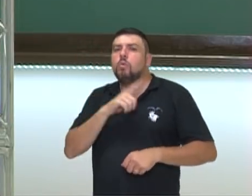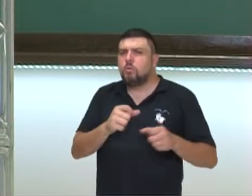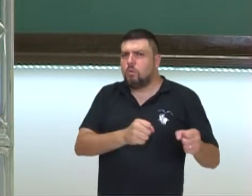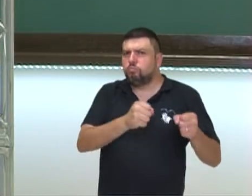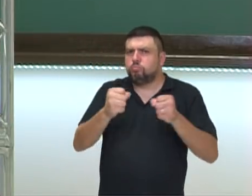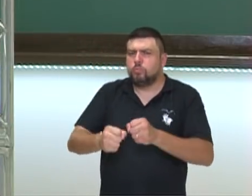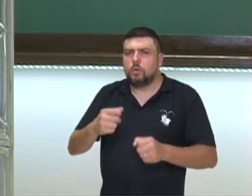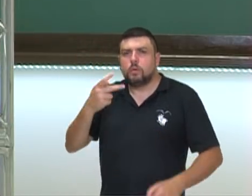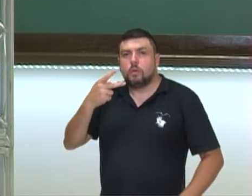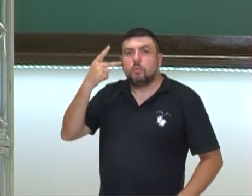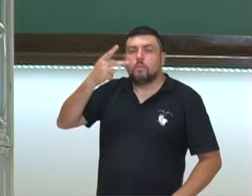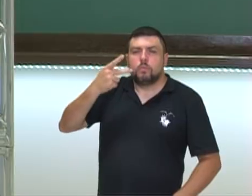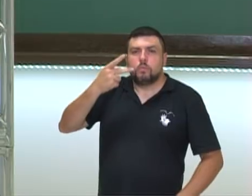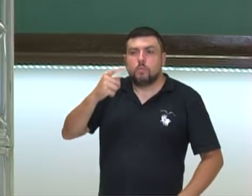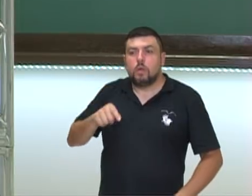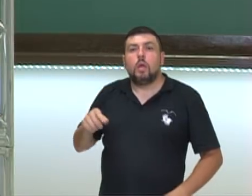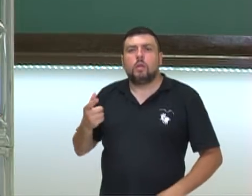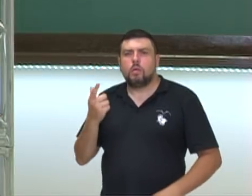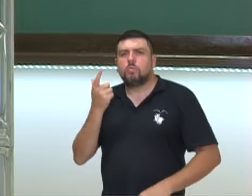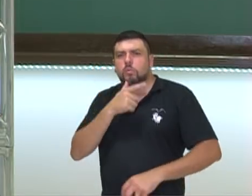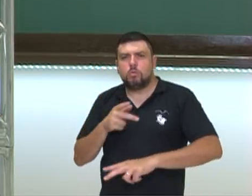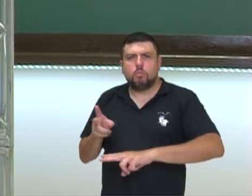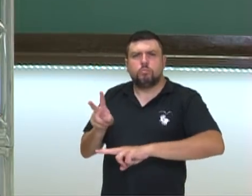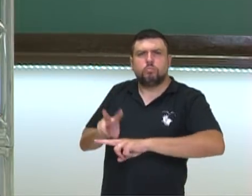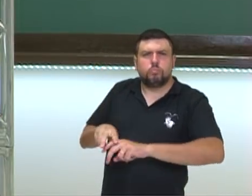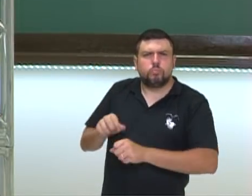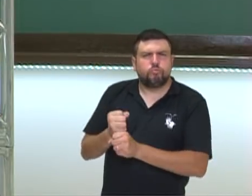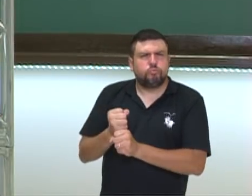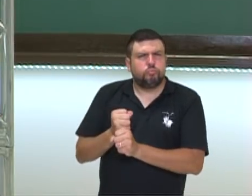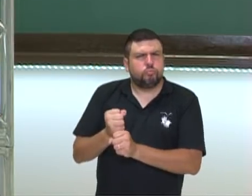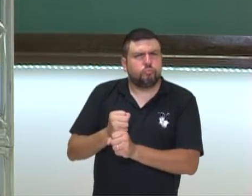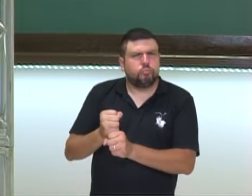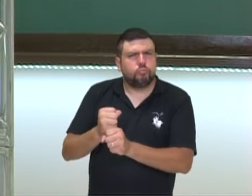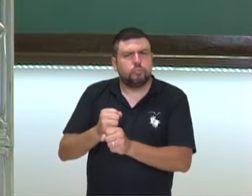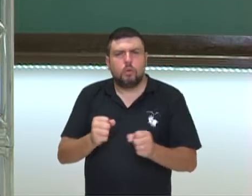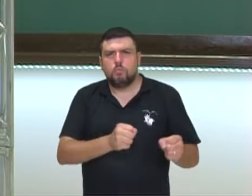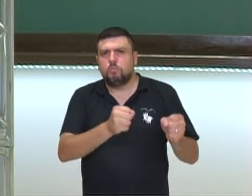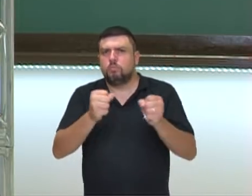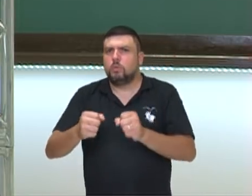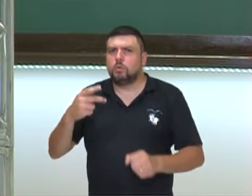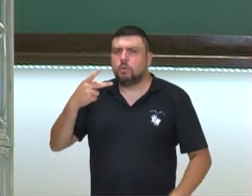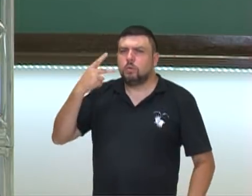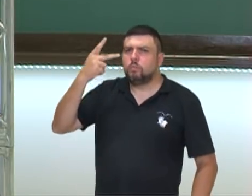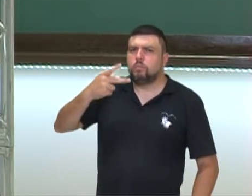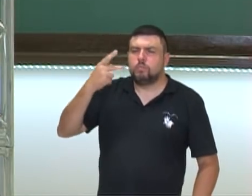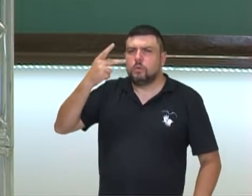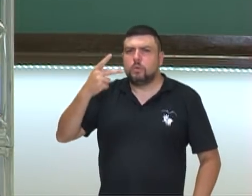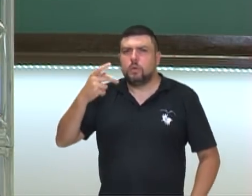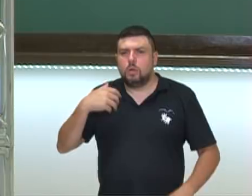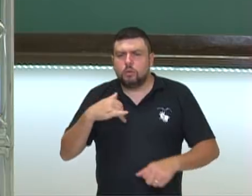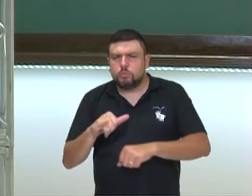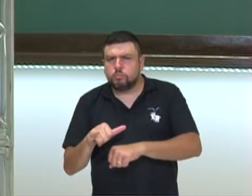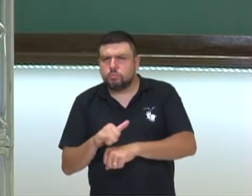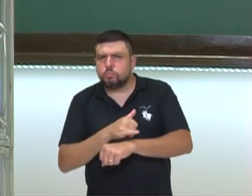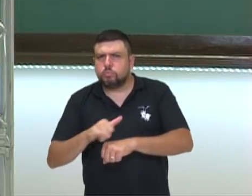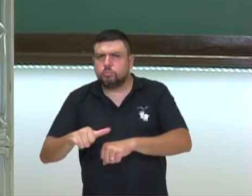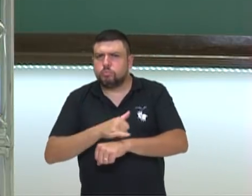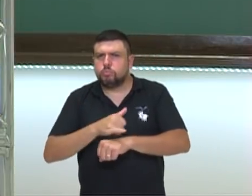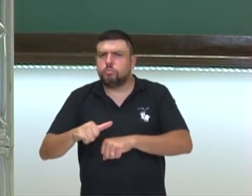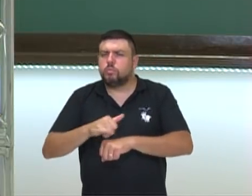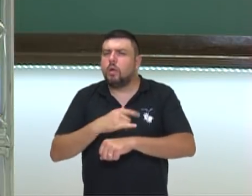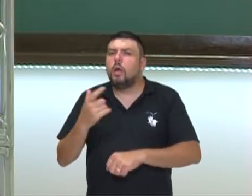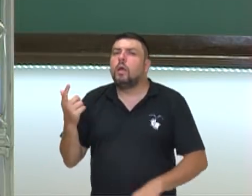e se mantiveram no poder político por muito tempo, exercendo aí várias práticas para manter esse poder sob